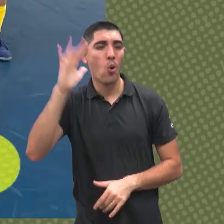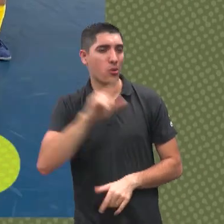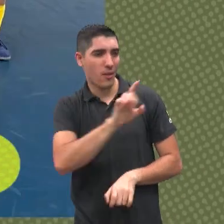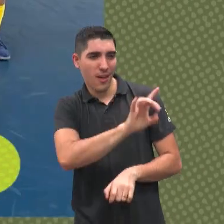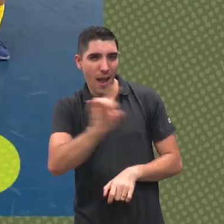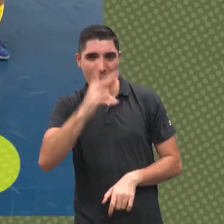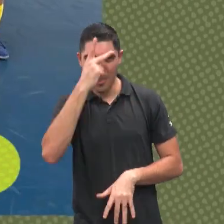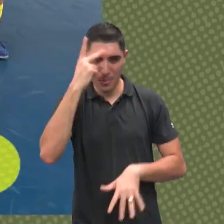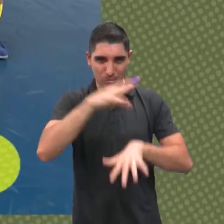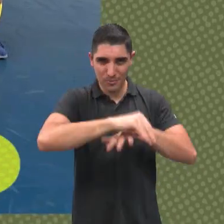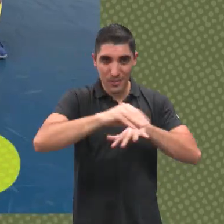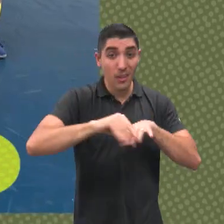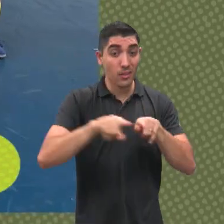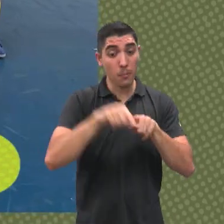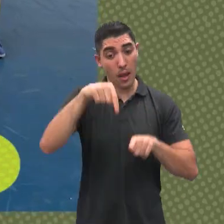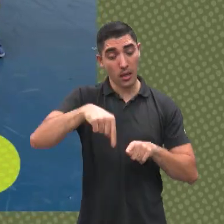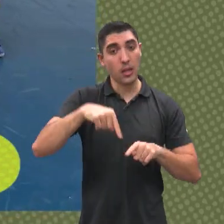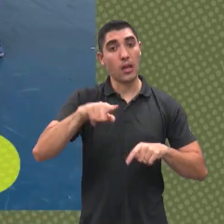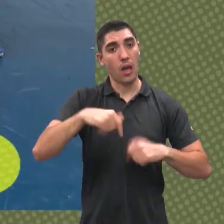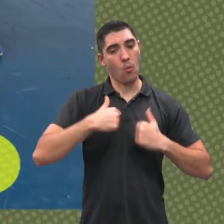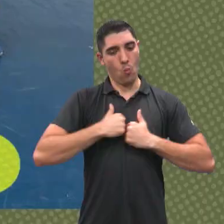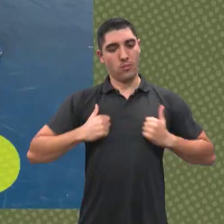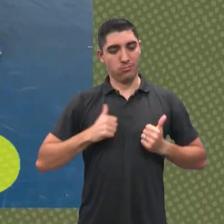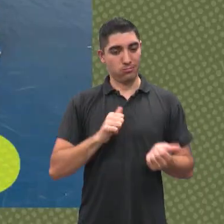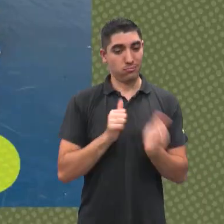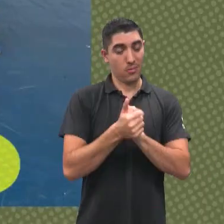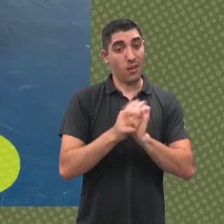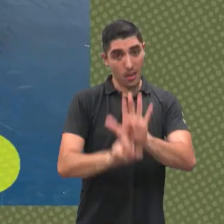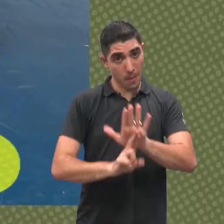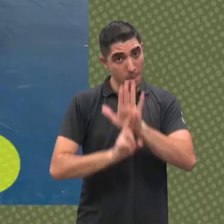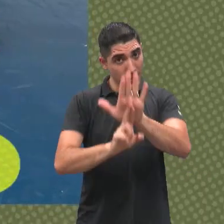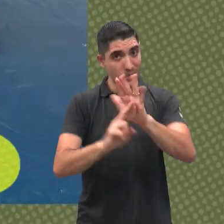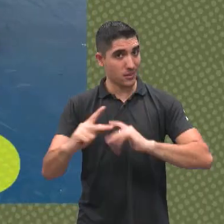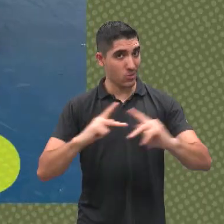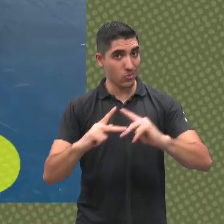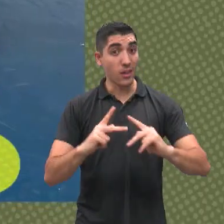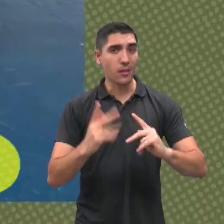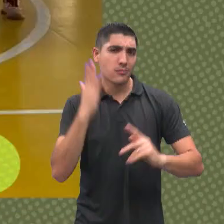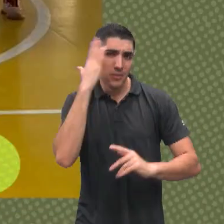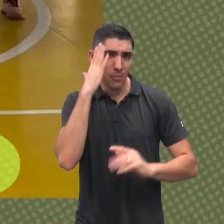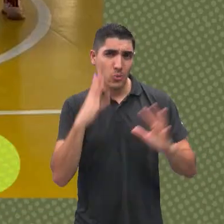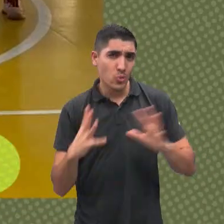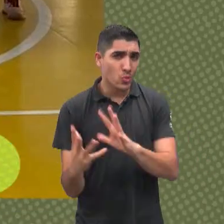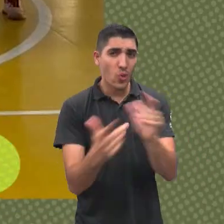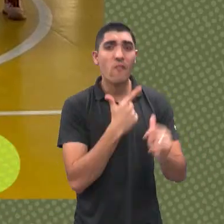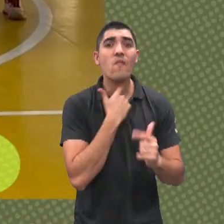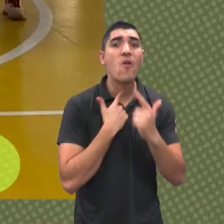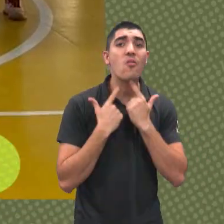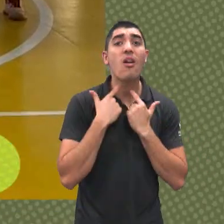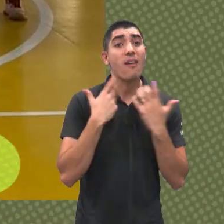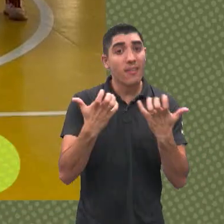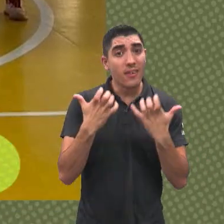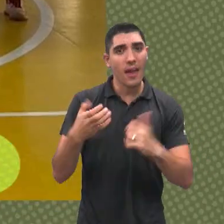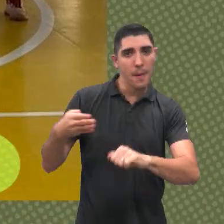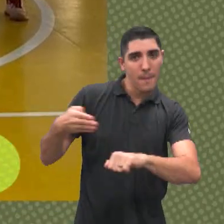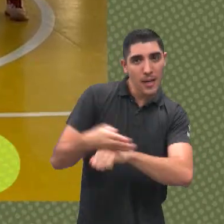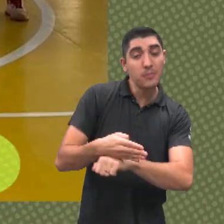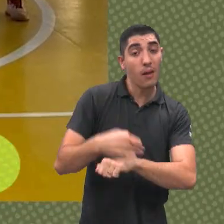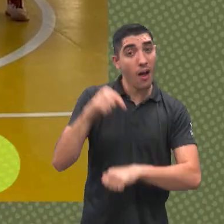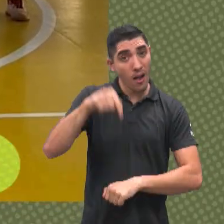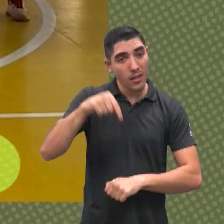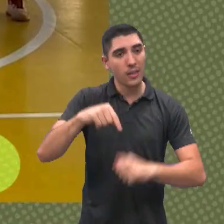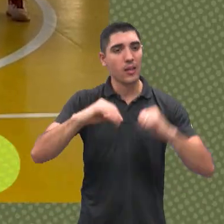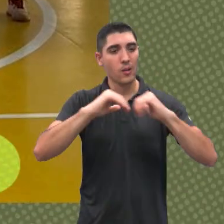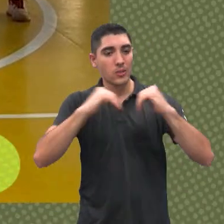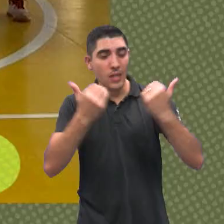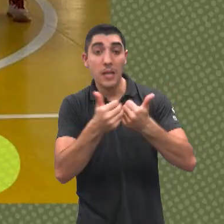grande maioria, que vai representar o município, o grande anseio de todos é poder jogar com o ginásio, tendo seus familiares, né?